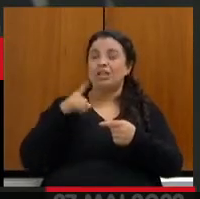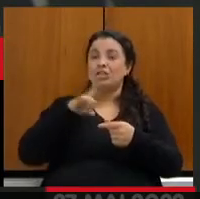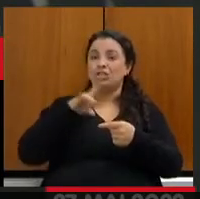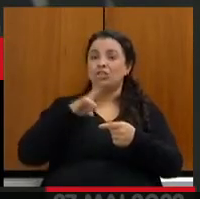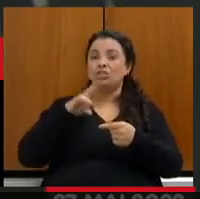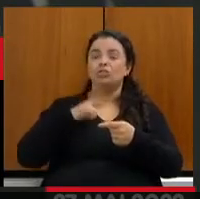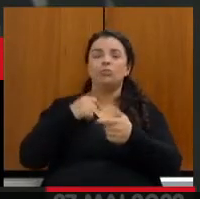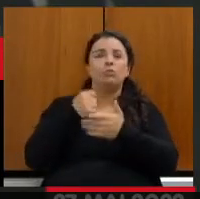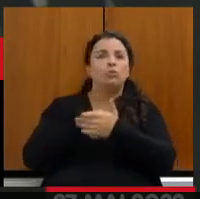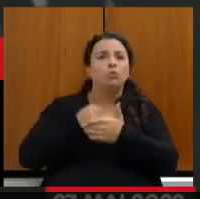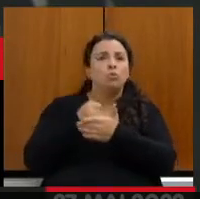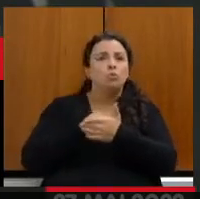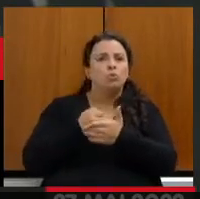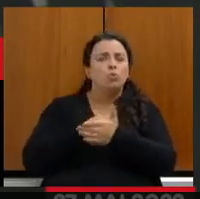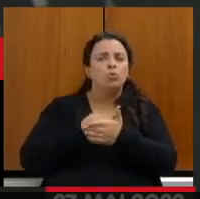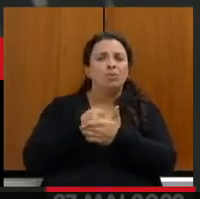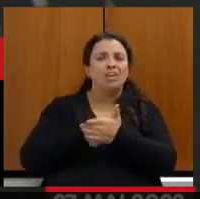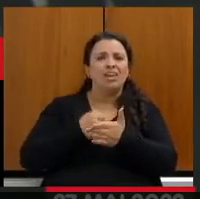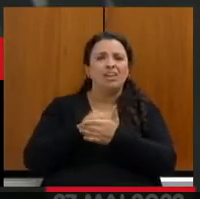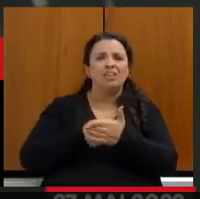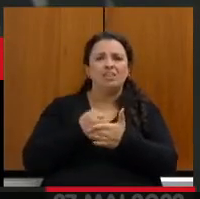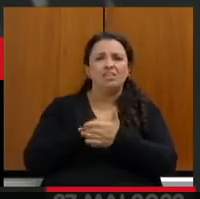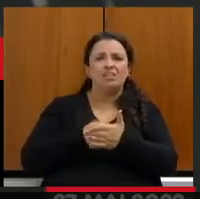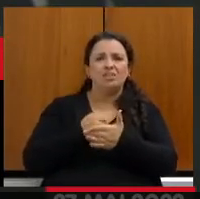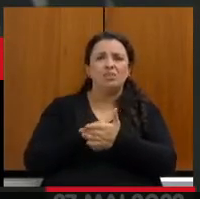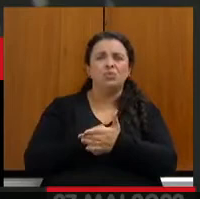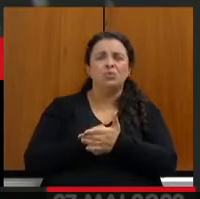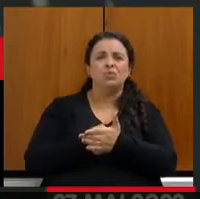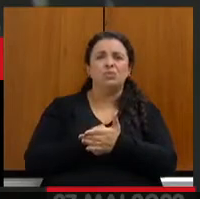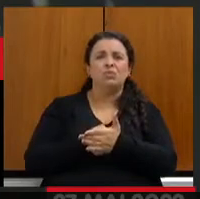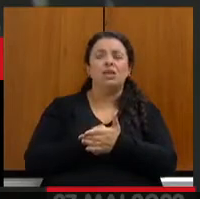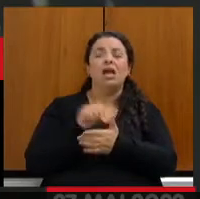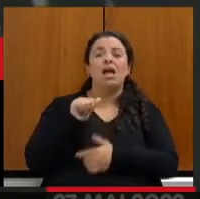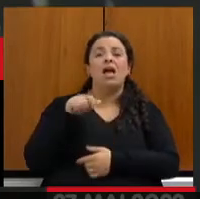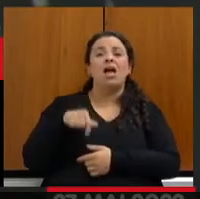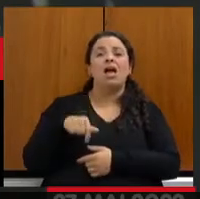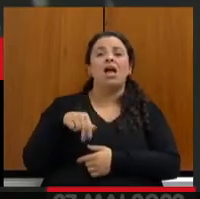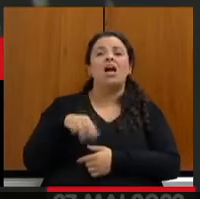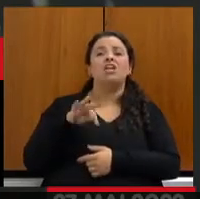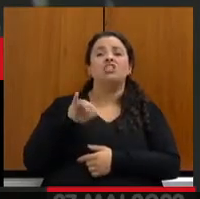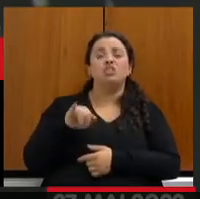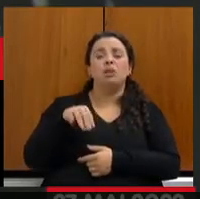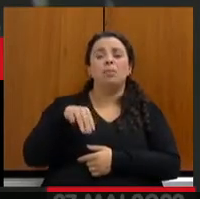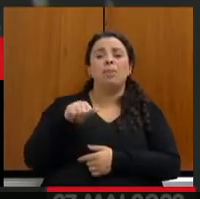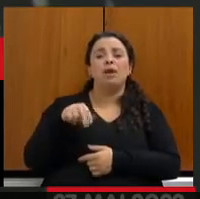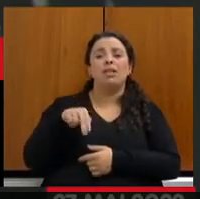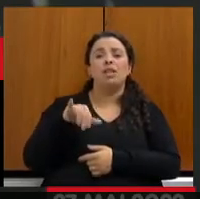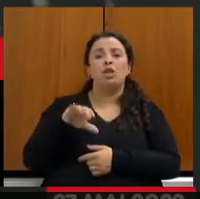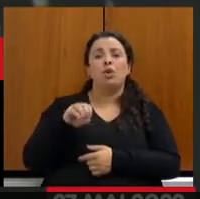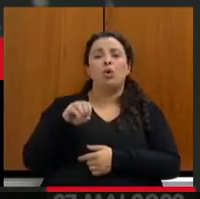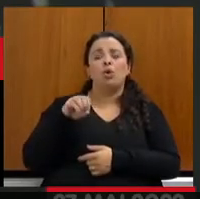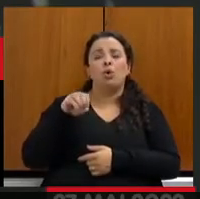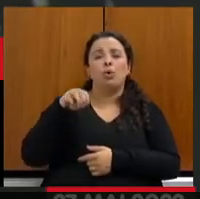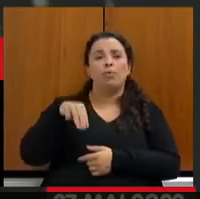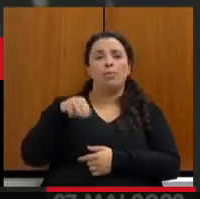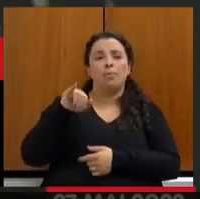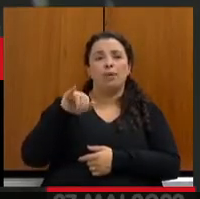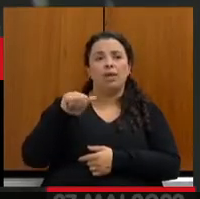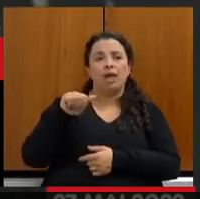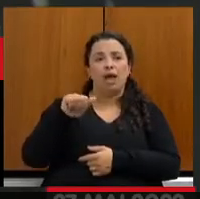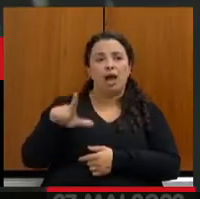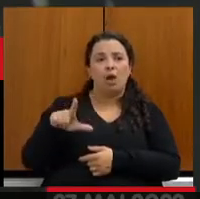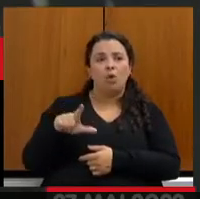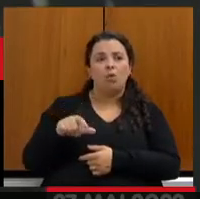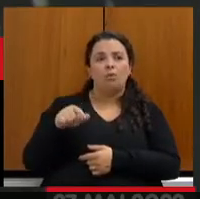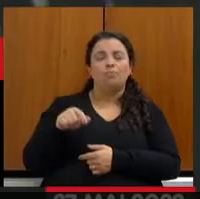antimanicomial estávamos lá falando que saúde não se vende e que loucura não se prende para falar de atenção à saúde